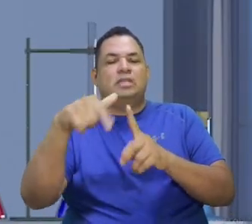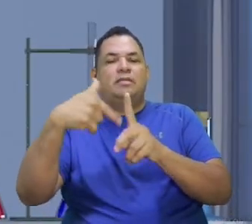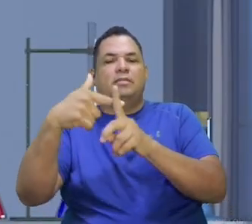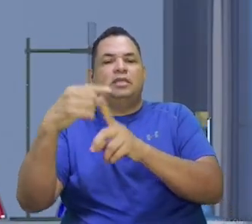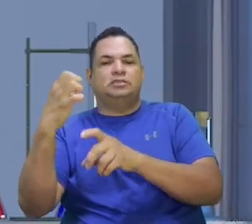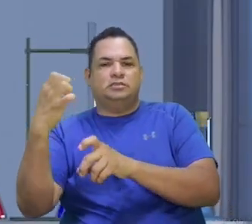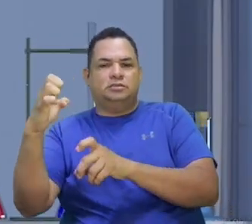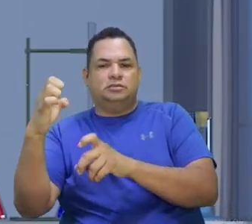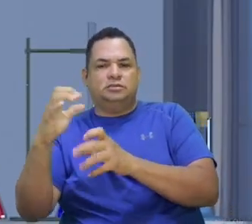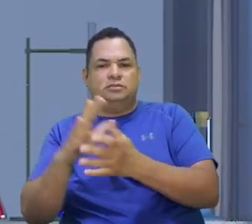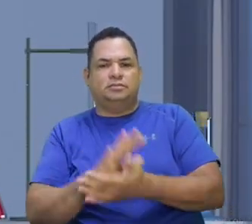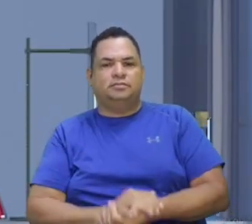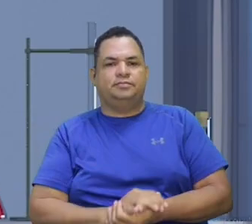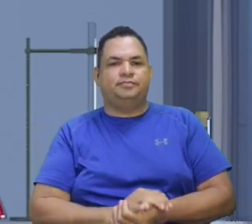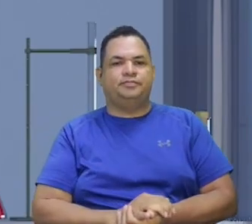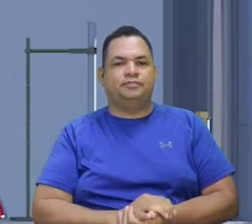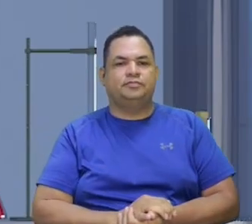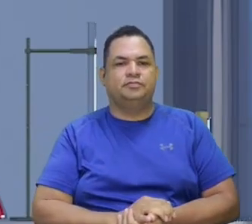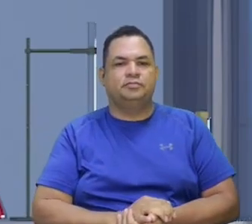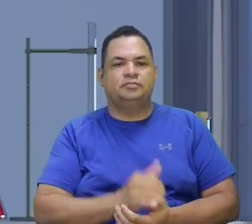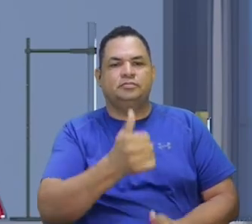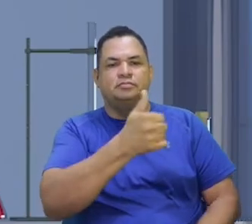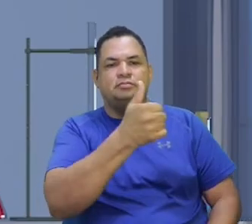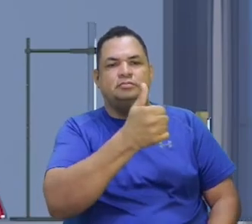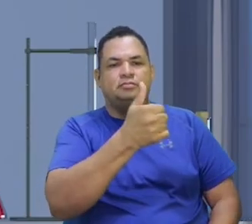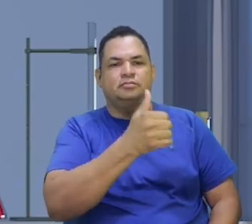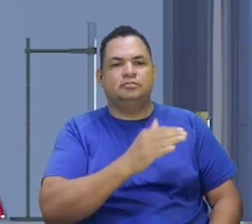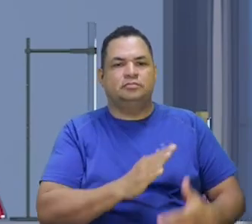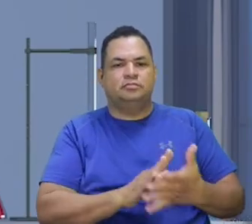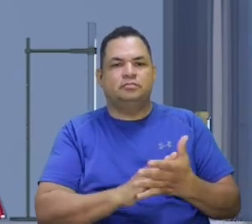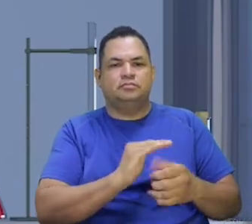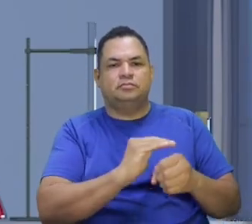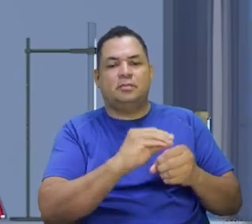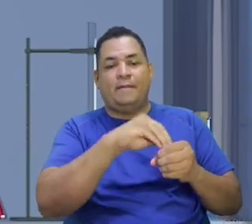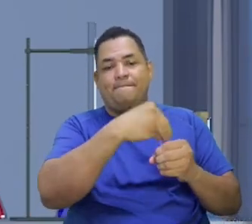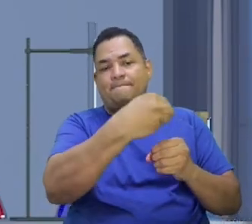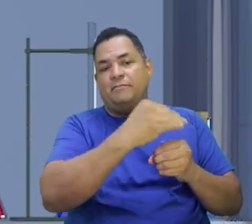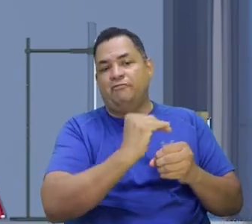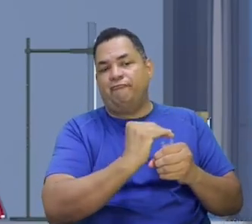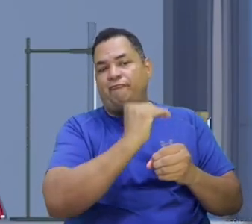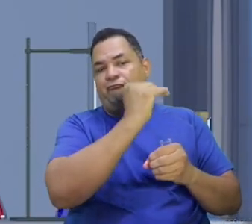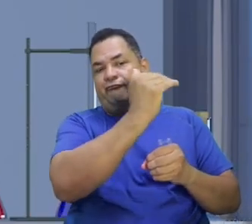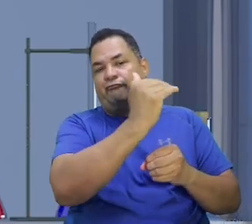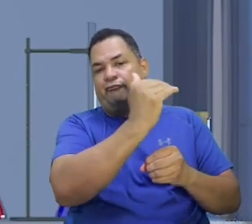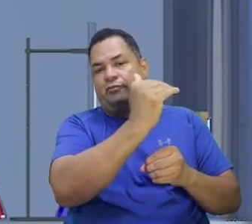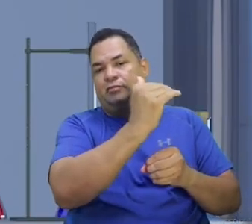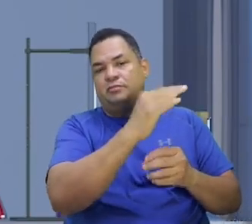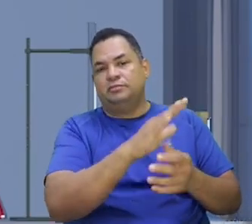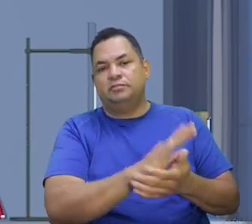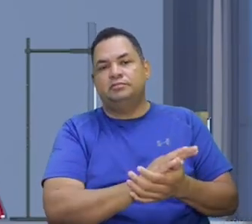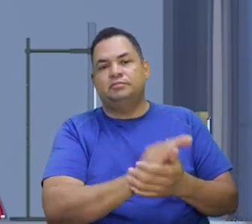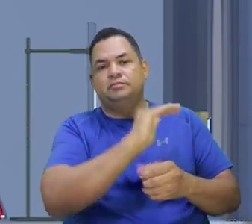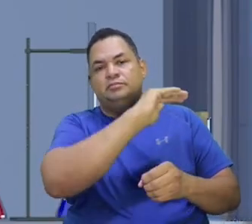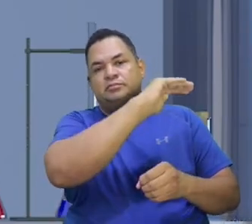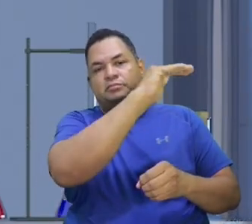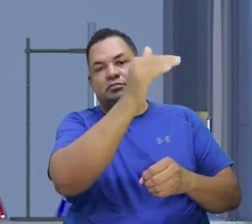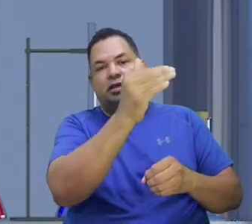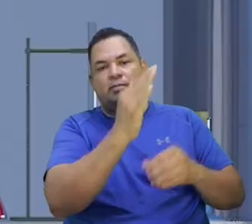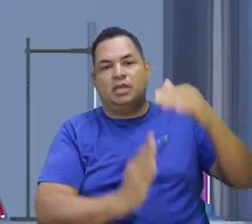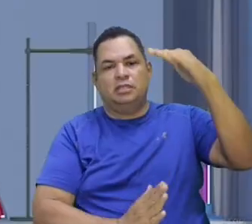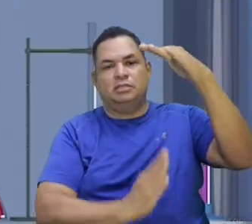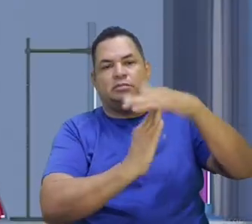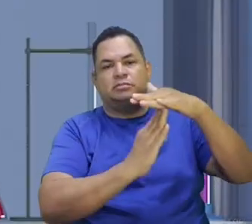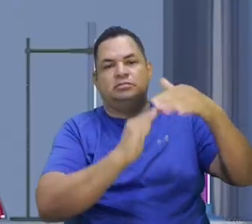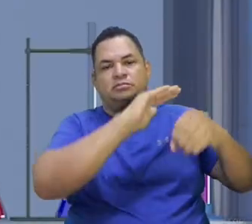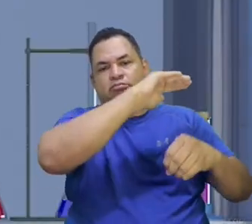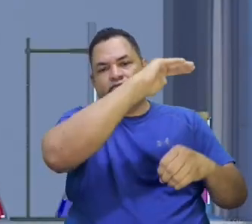energético? Primeiro ponto, o subnível mais externo é o subnível da camada de valência